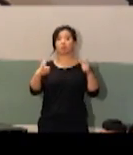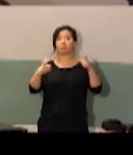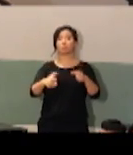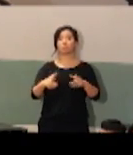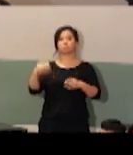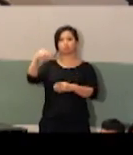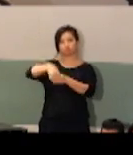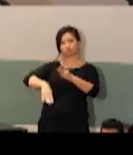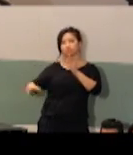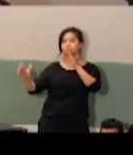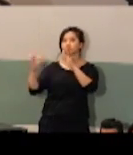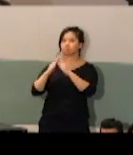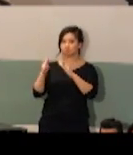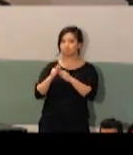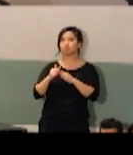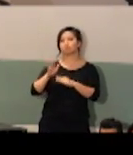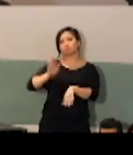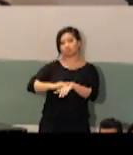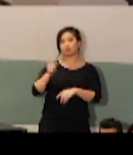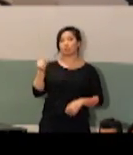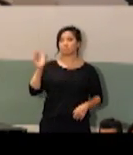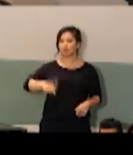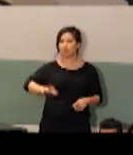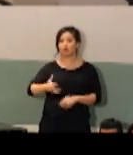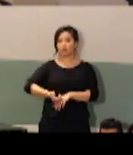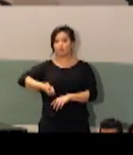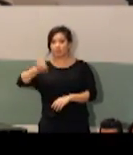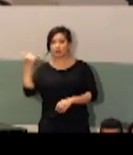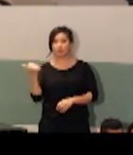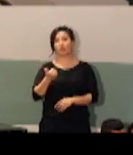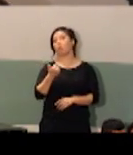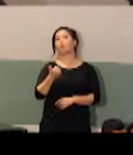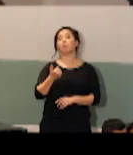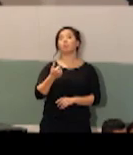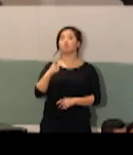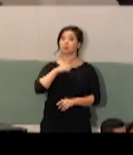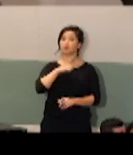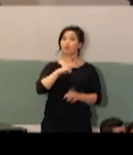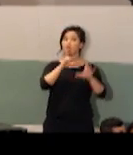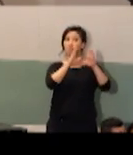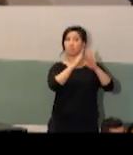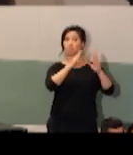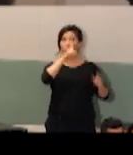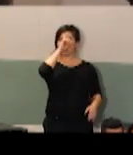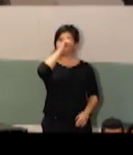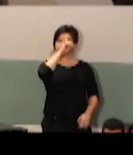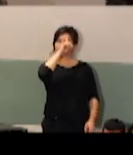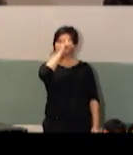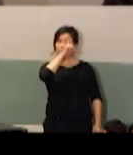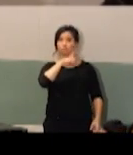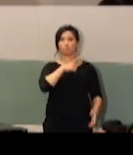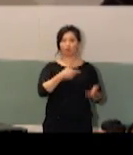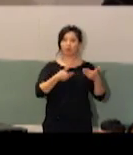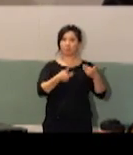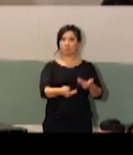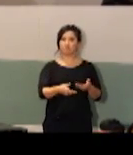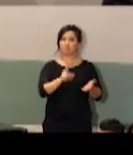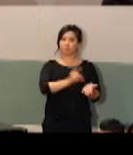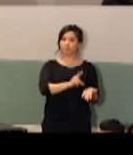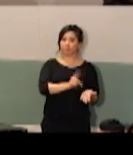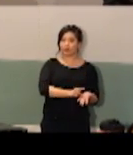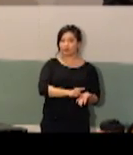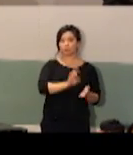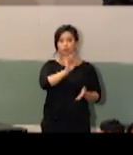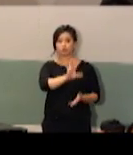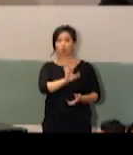É mais barato, mais eficaz e permite que os hospitais da rede passe a atender